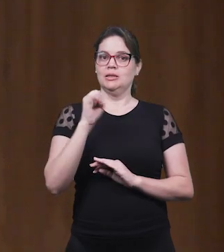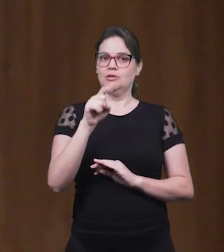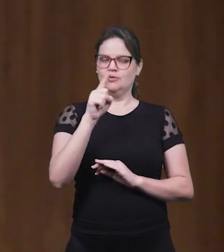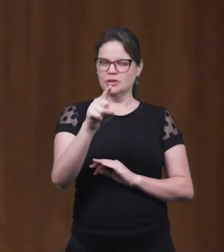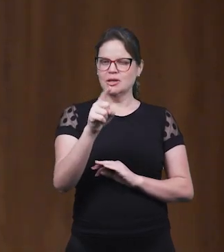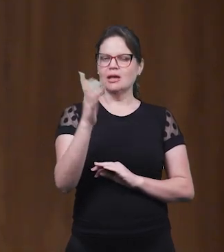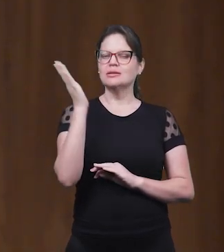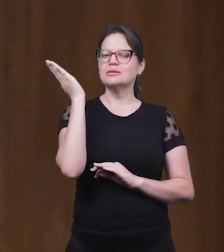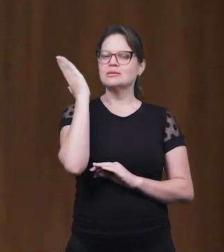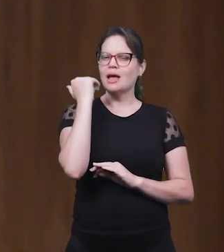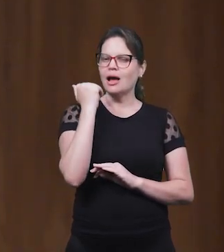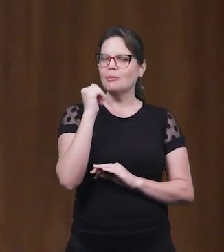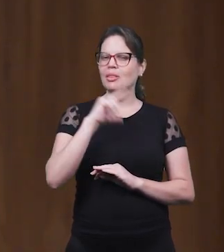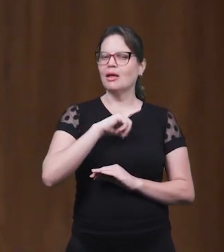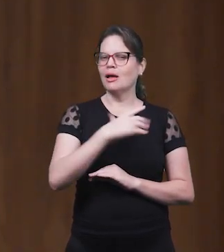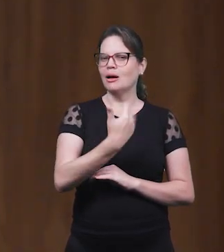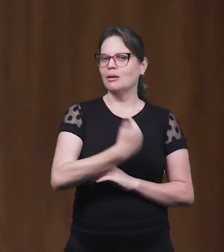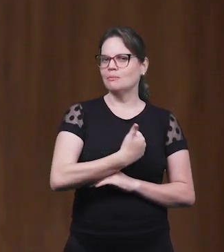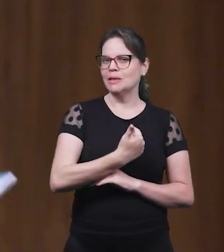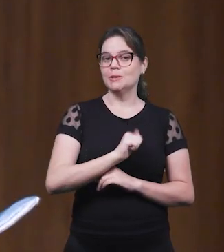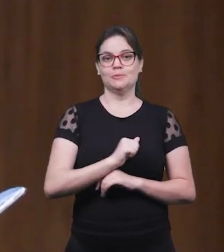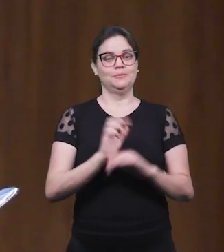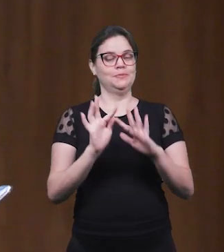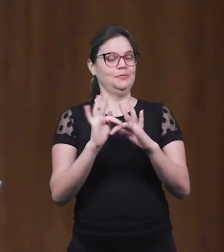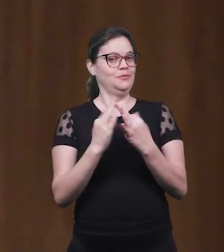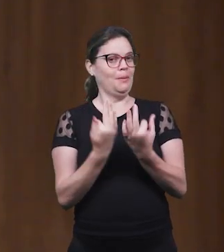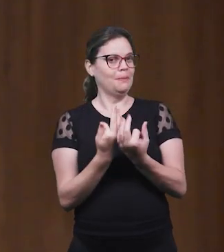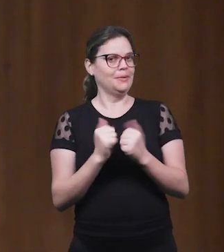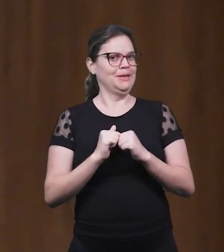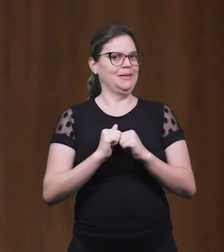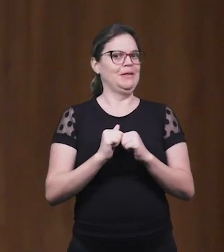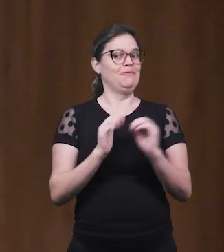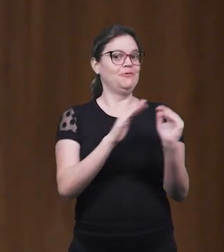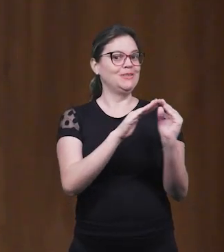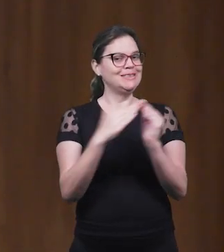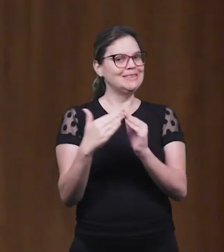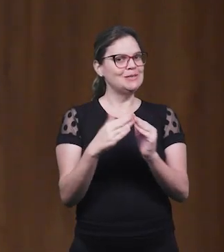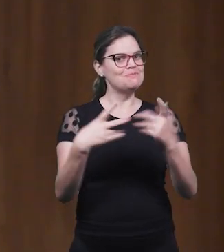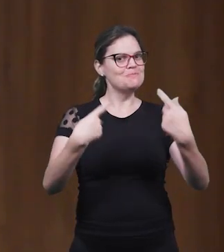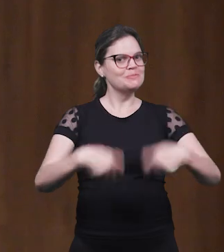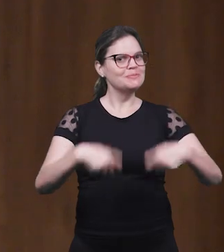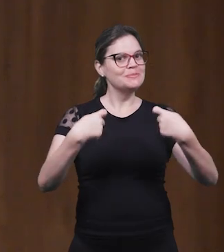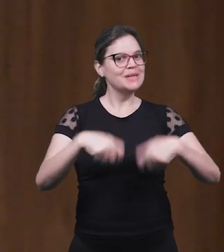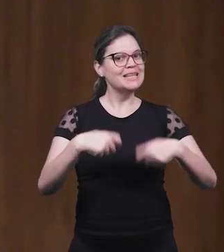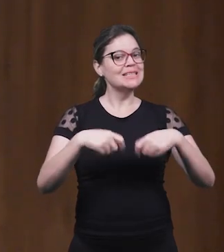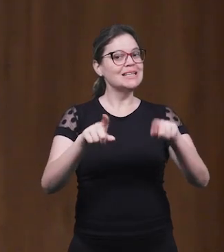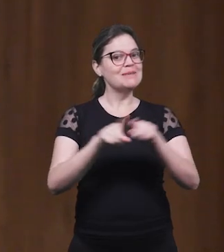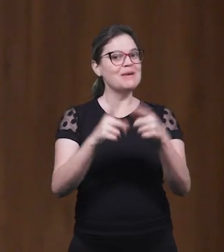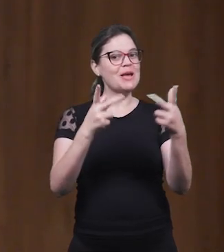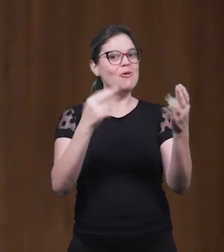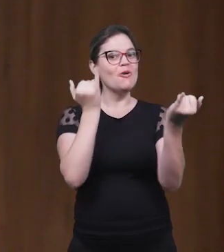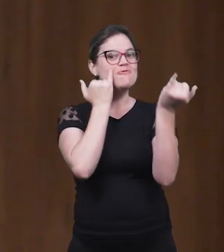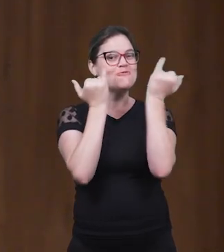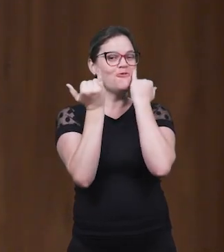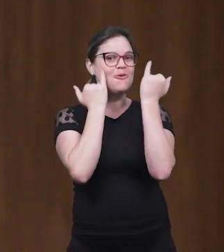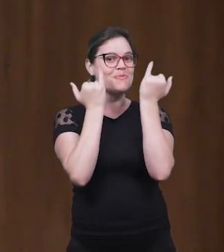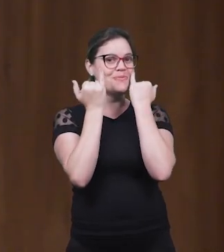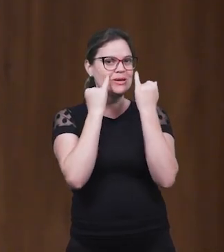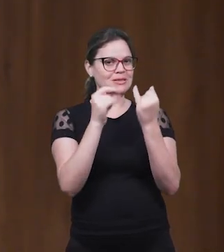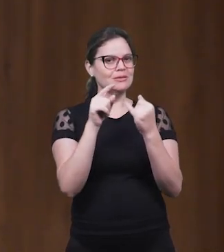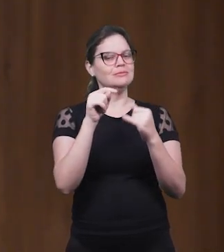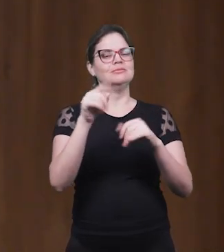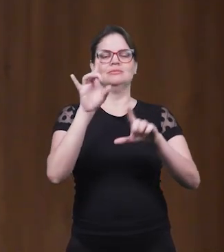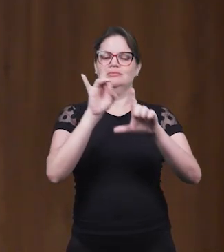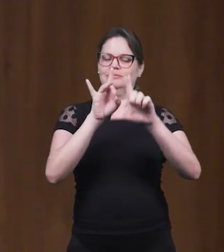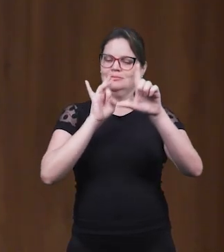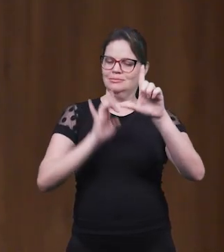você entende que tem algum amigo seu, algum parente, algum vizinho, que precisa saber do que nós vamos falar hoje,